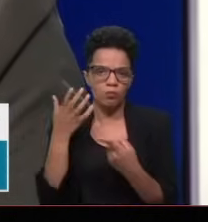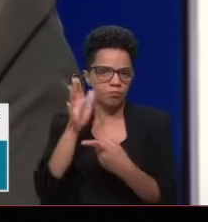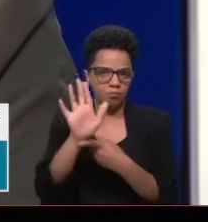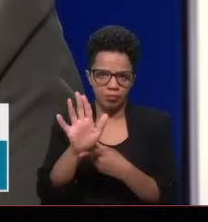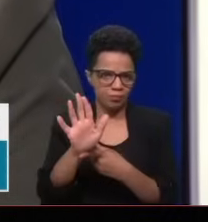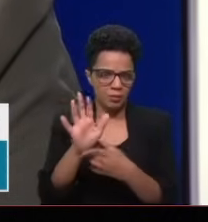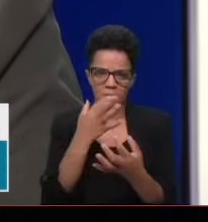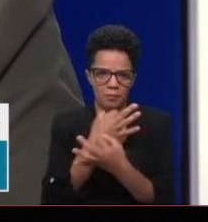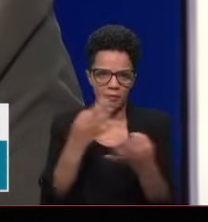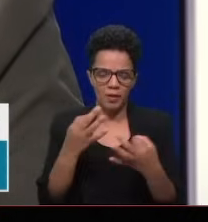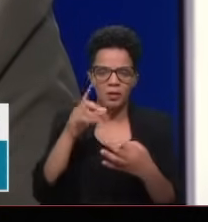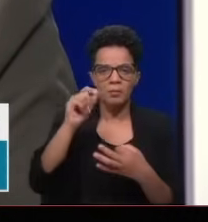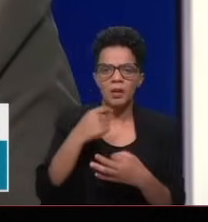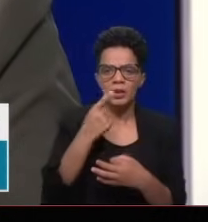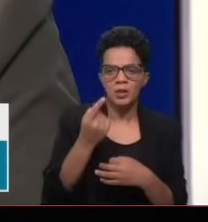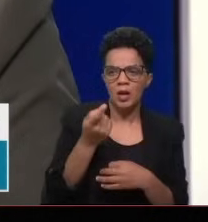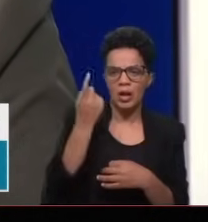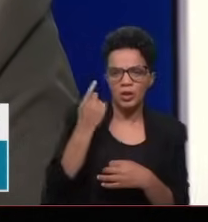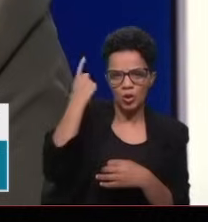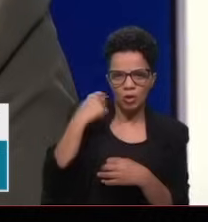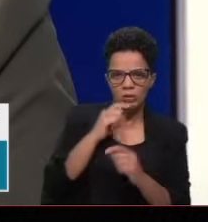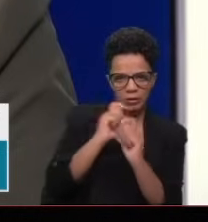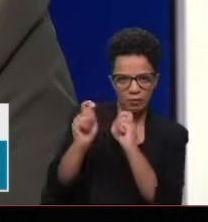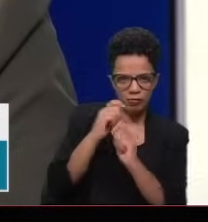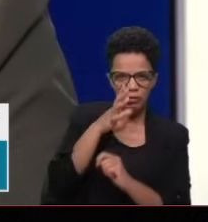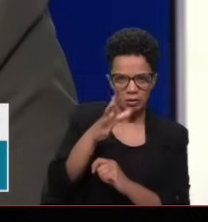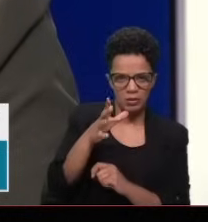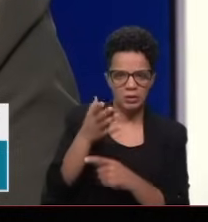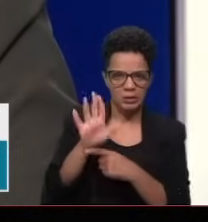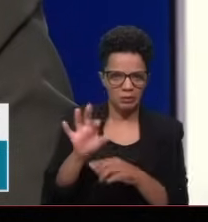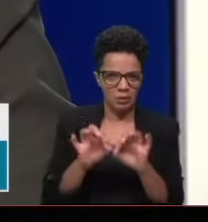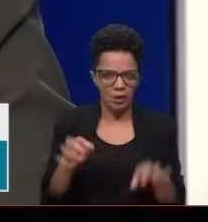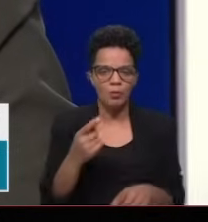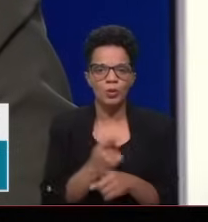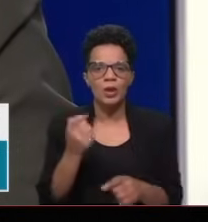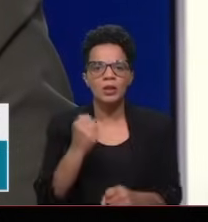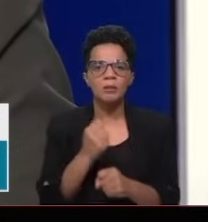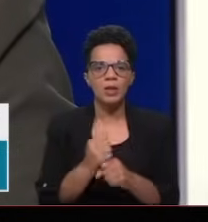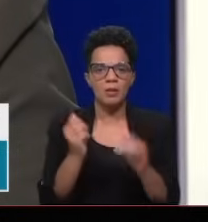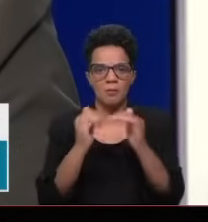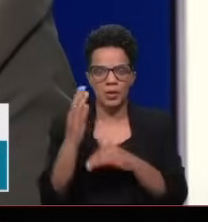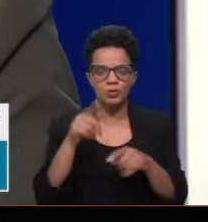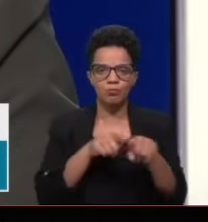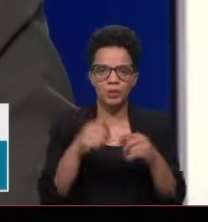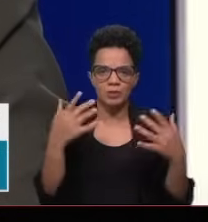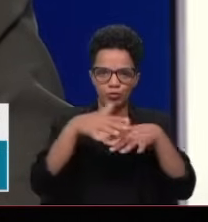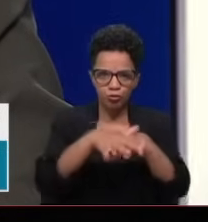anteontem eu dei também numa numa entrevista porque nós temos que trabalhar muito mais